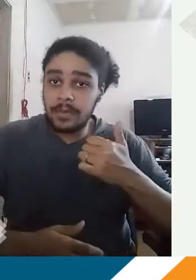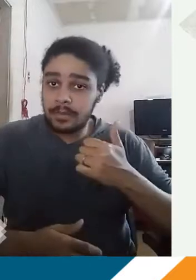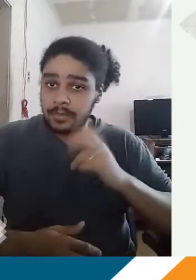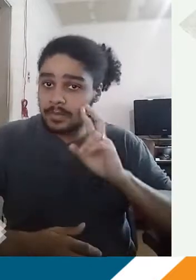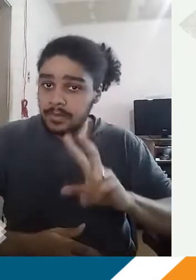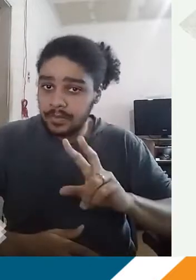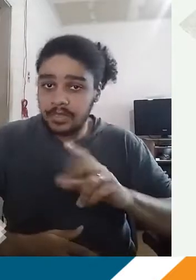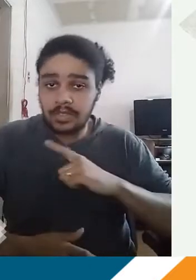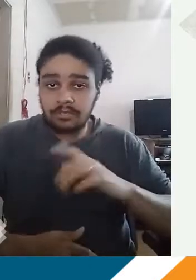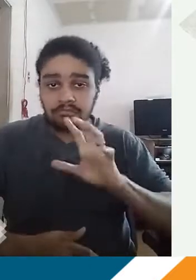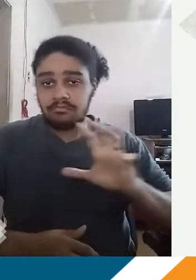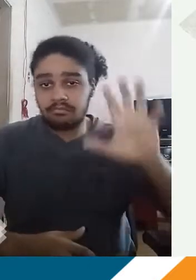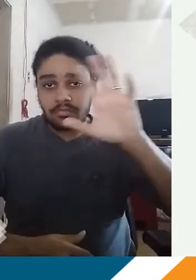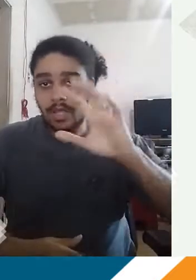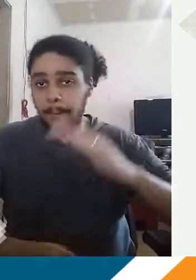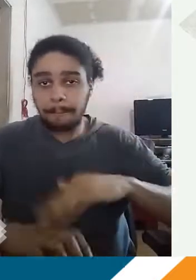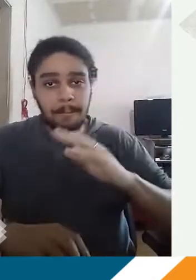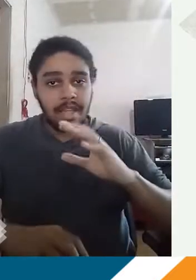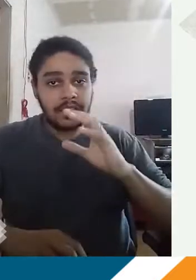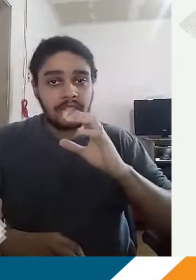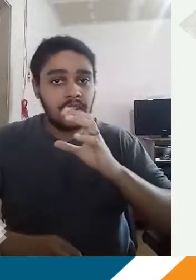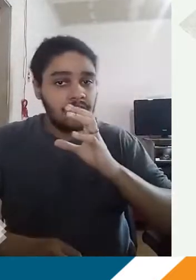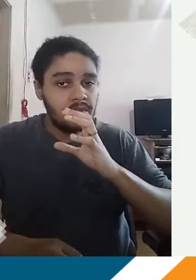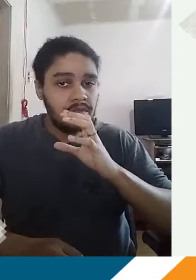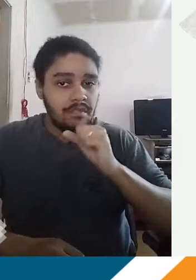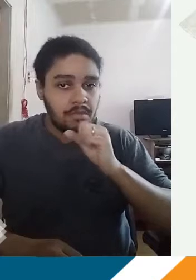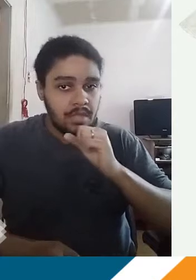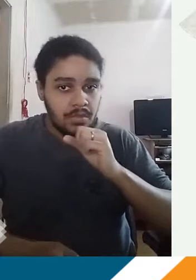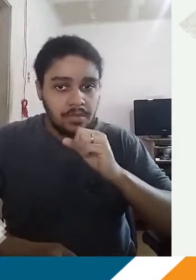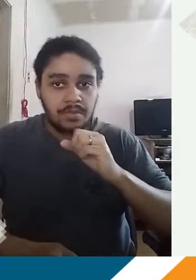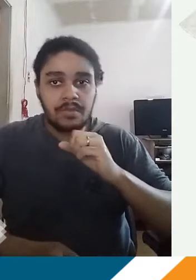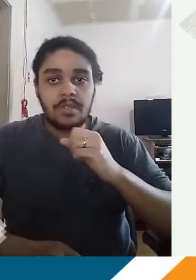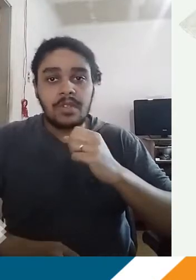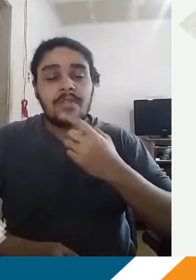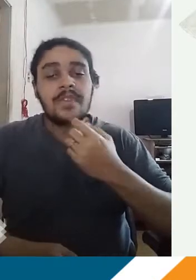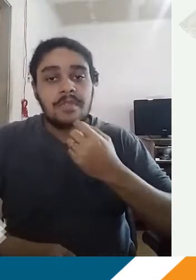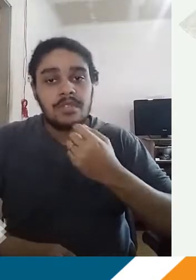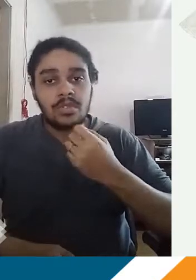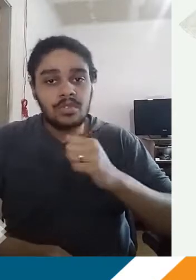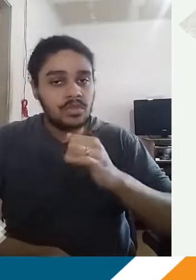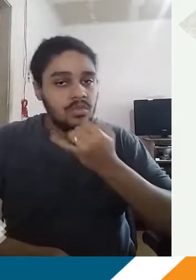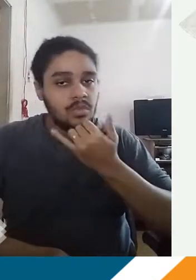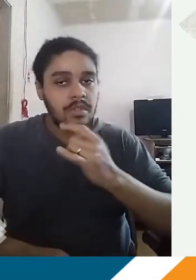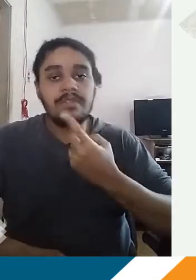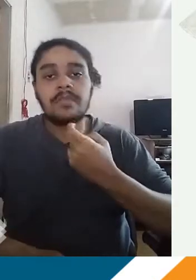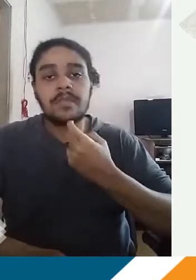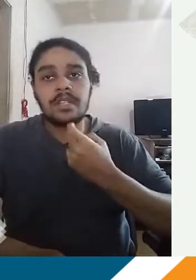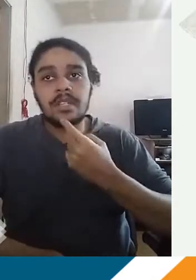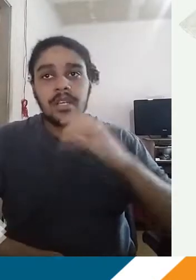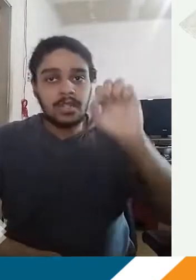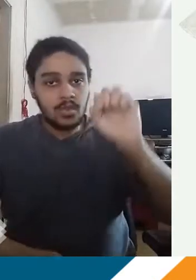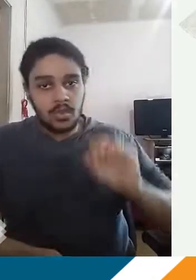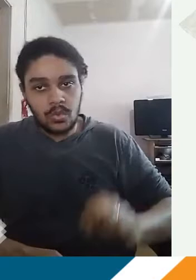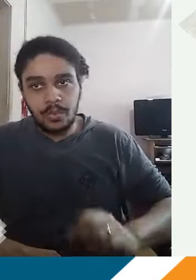cartograma, veremos que as regiões mais avermelhadas ficam localizadas na região sul, representada pelos estados de Rio Grande do